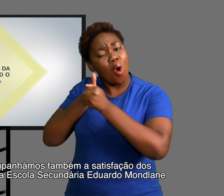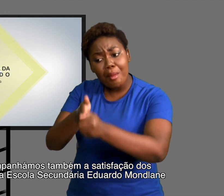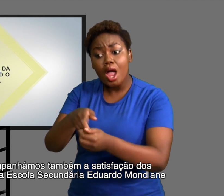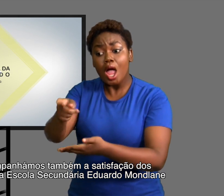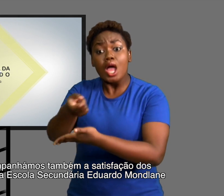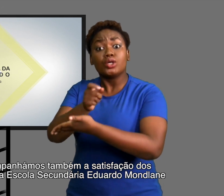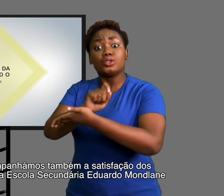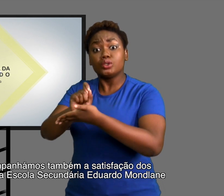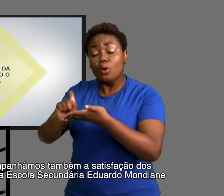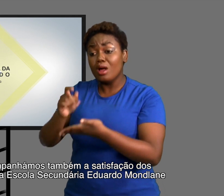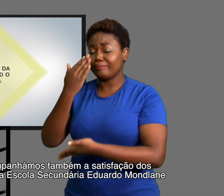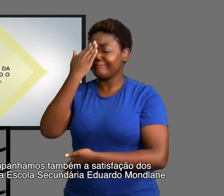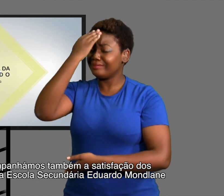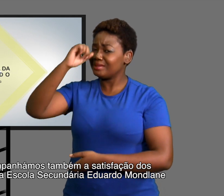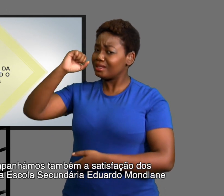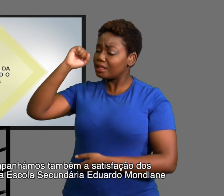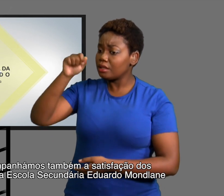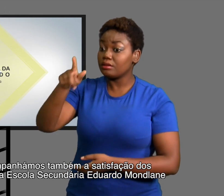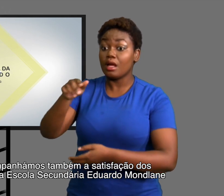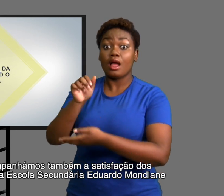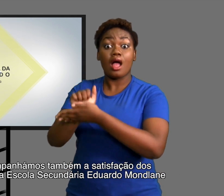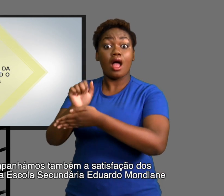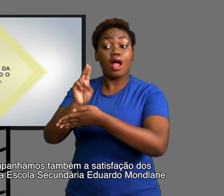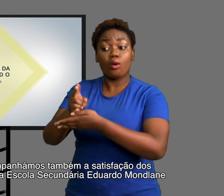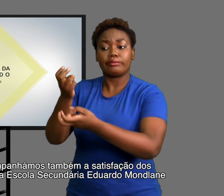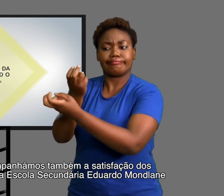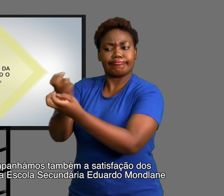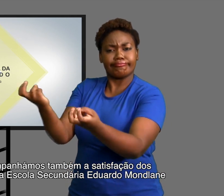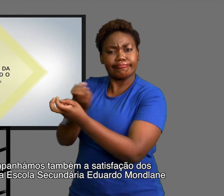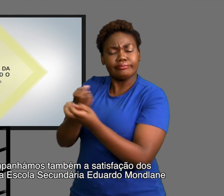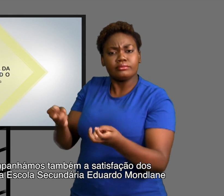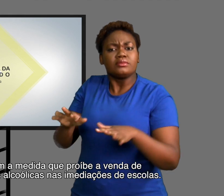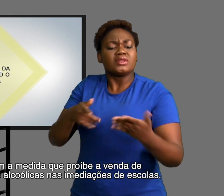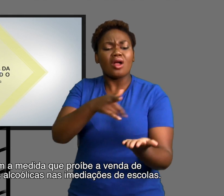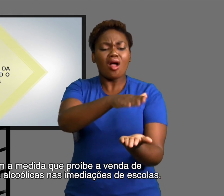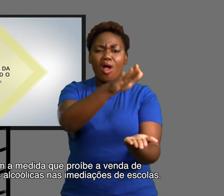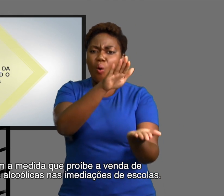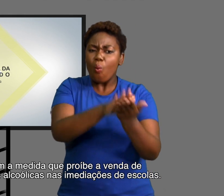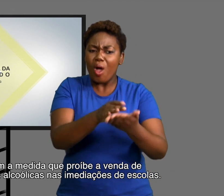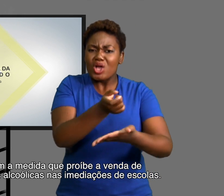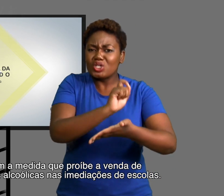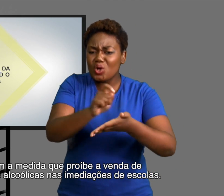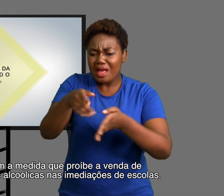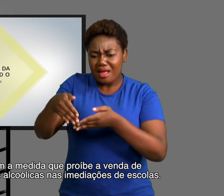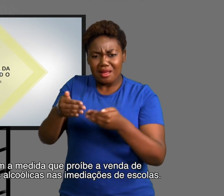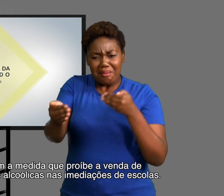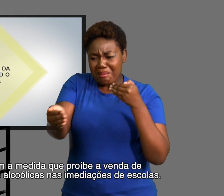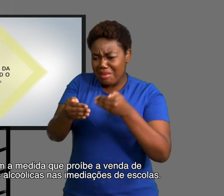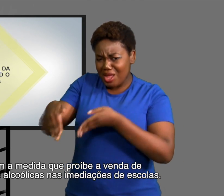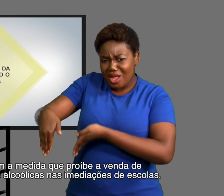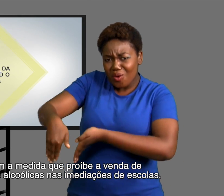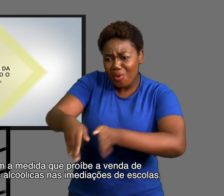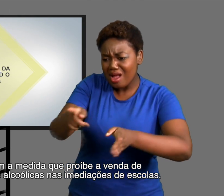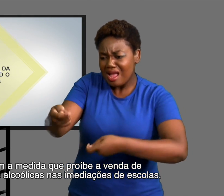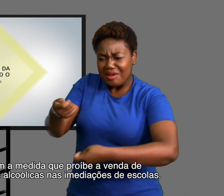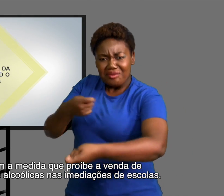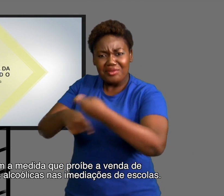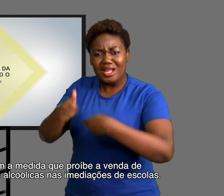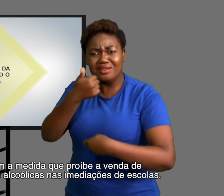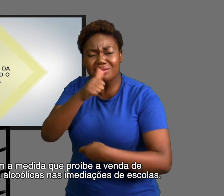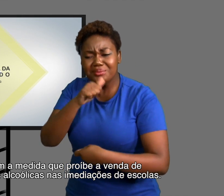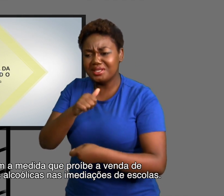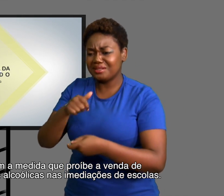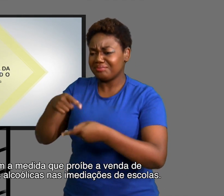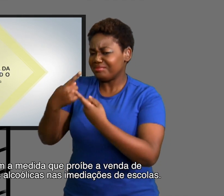Acompanhamos também a satisfação dos alunos da Escola Secundária Eduardo Mondlane com a medida que proíbe a venda de bebidas